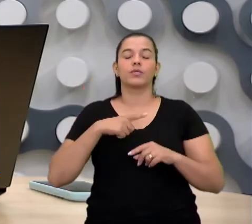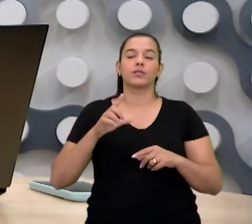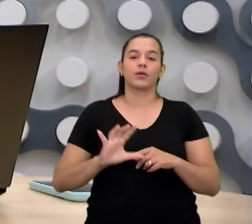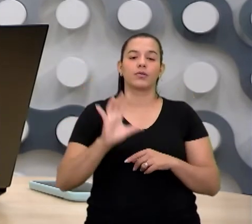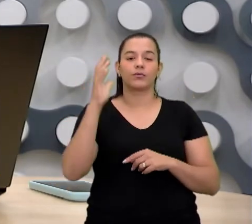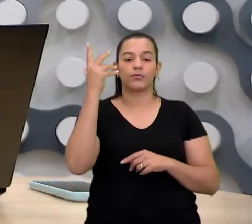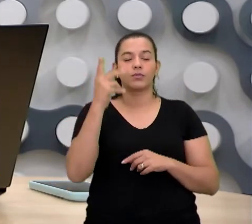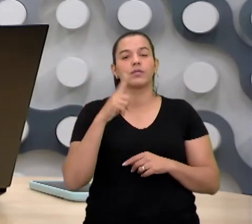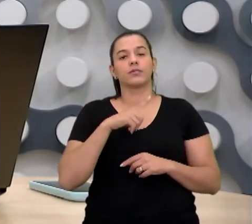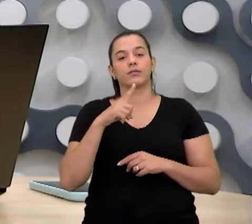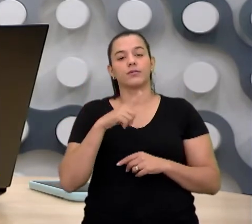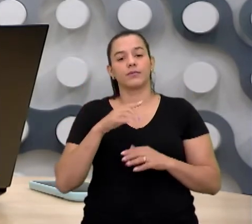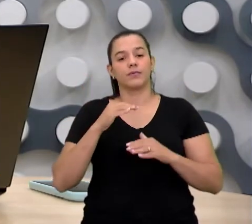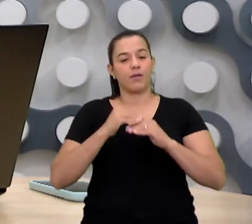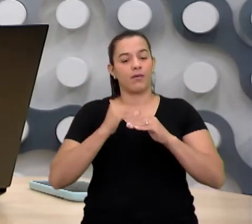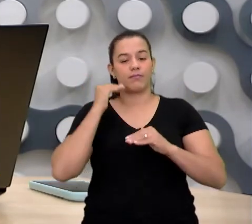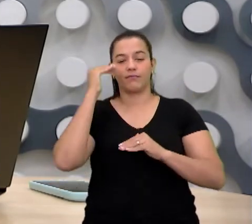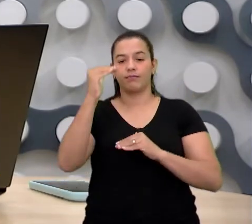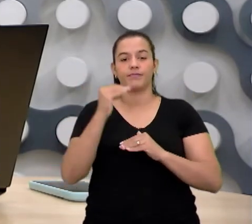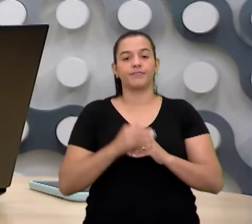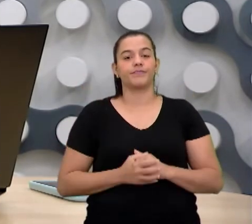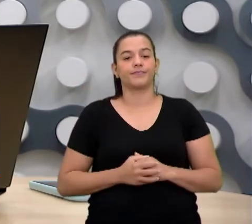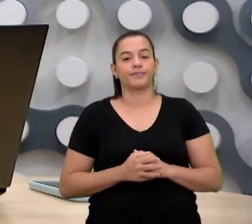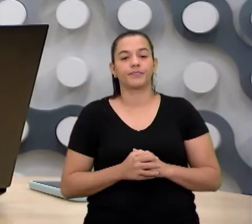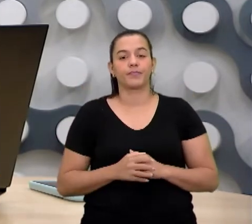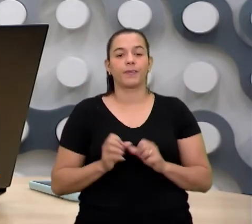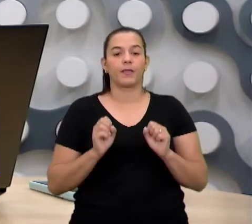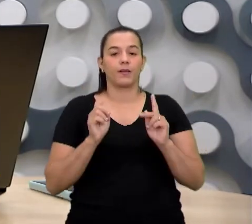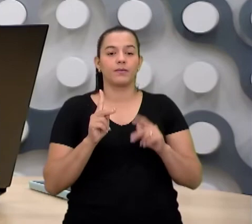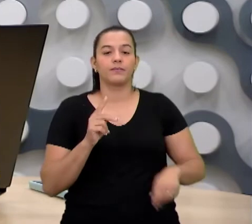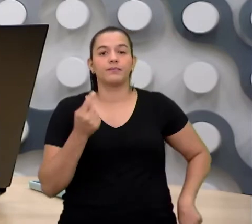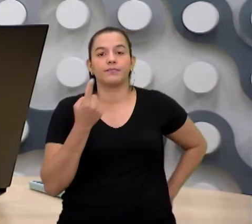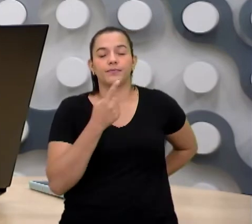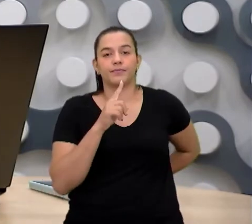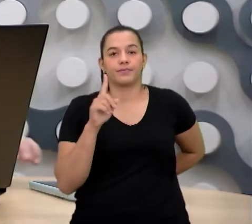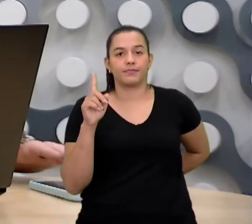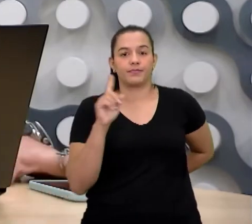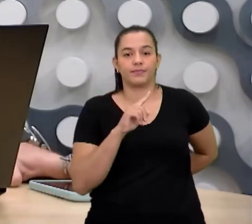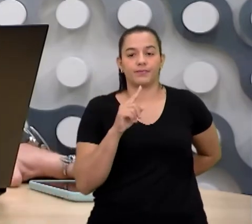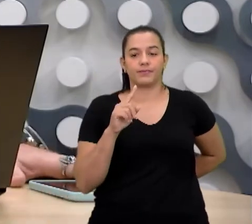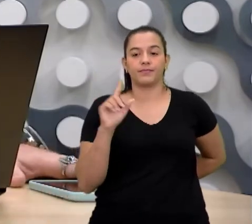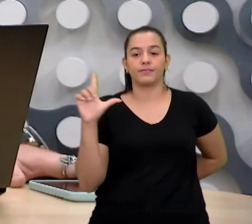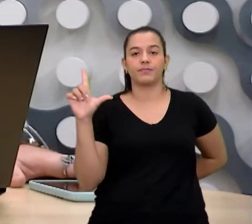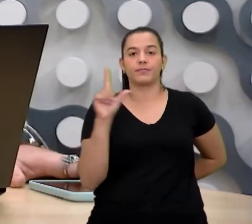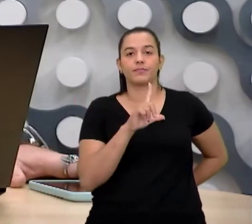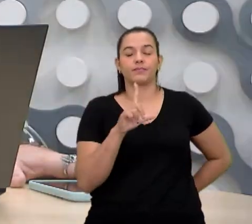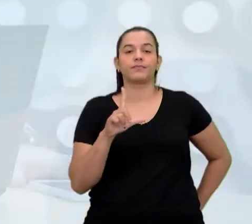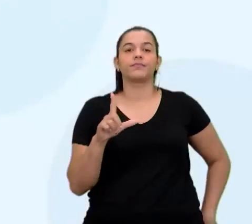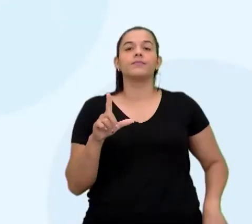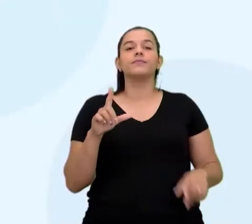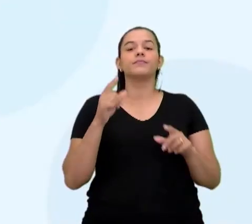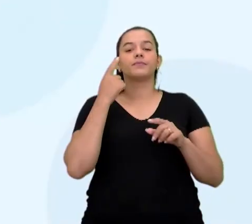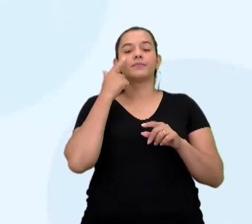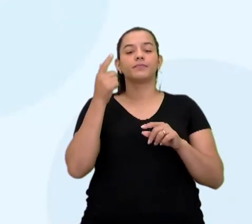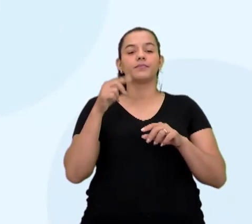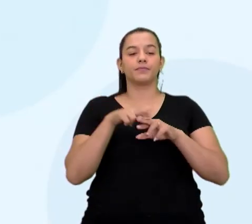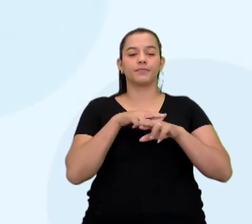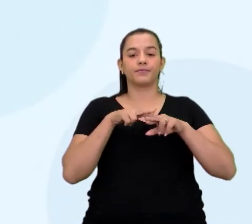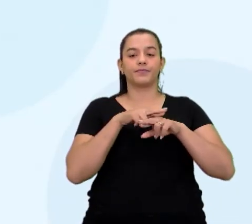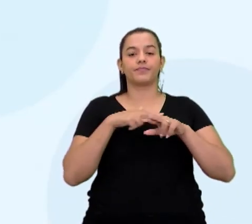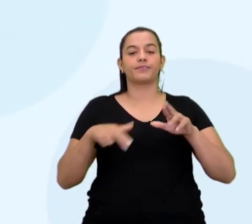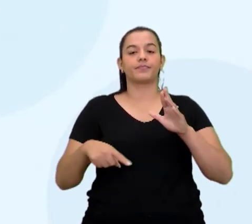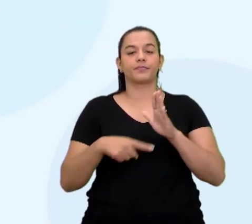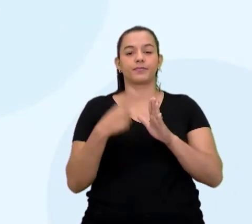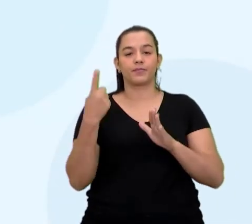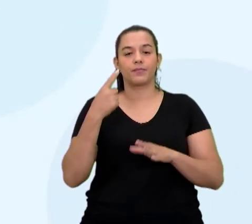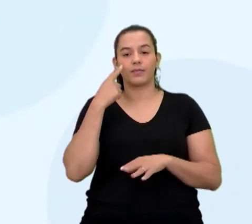ele é muito elevado, tá certo? Vamos lá para a última tela, né, dessa revisão aqui, a primeira parte da